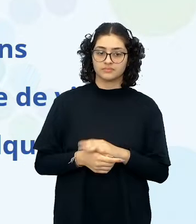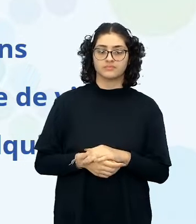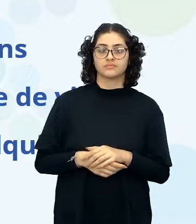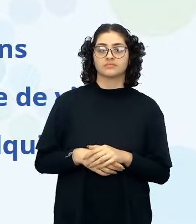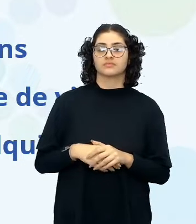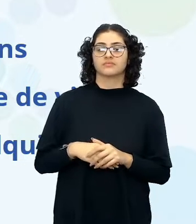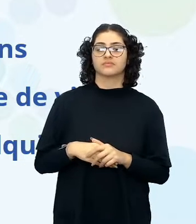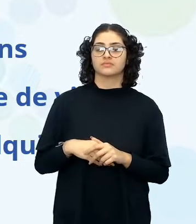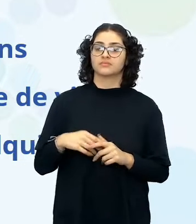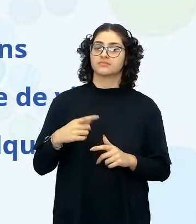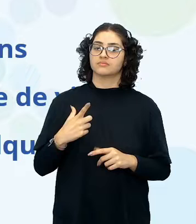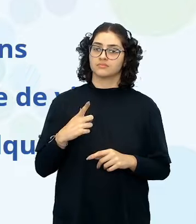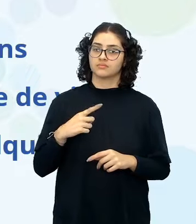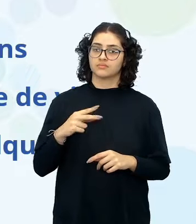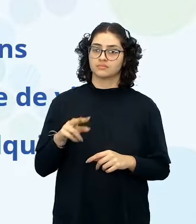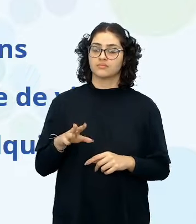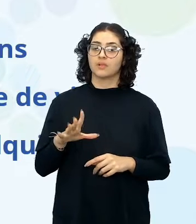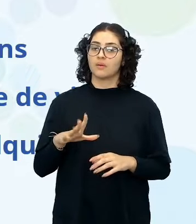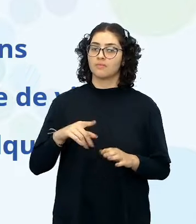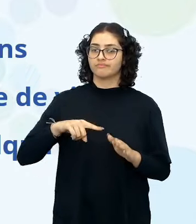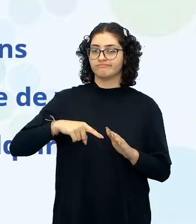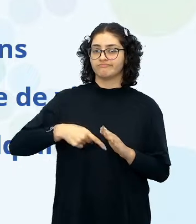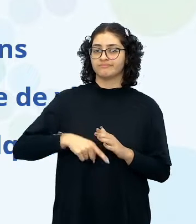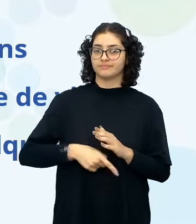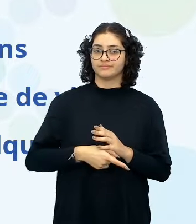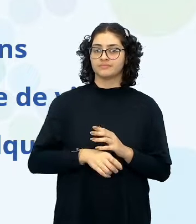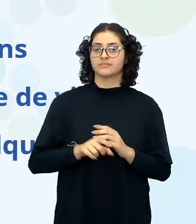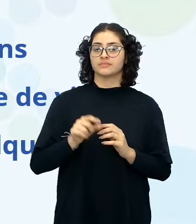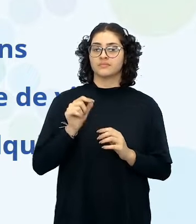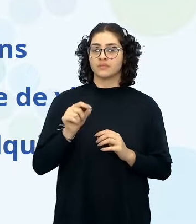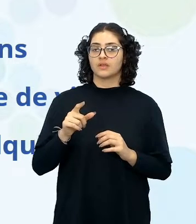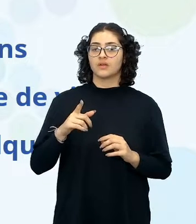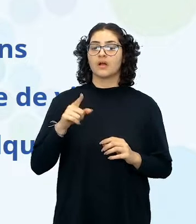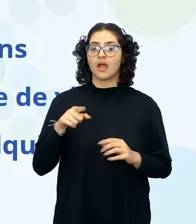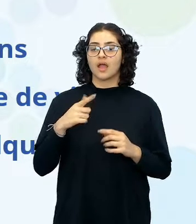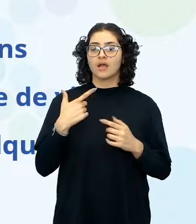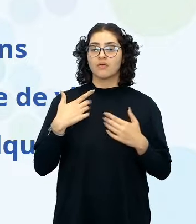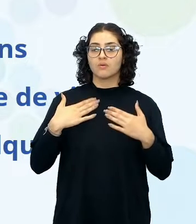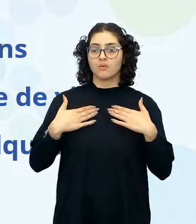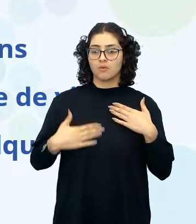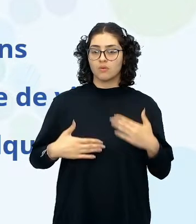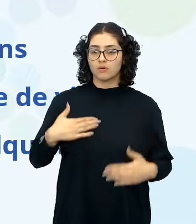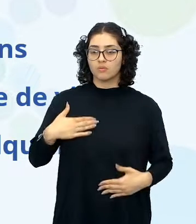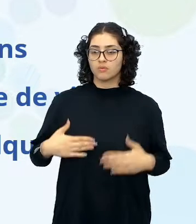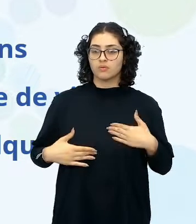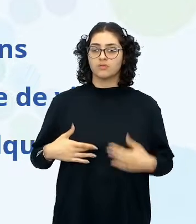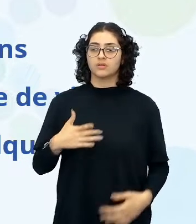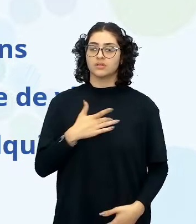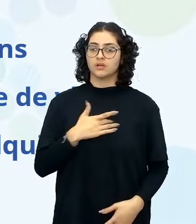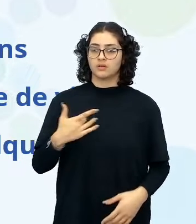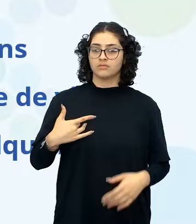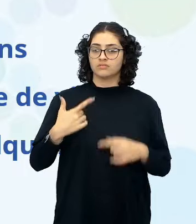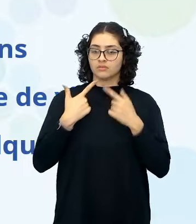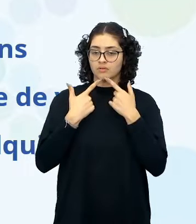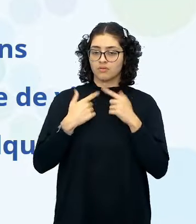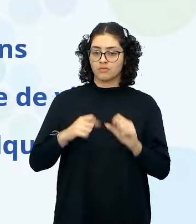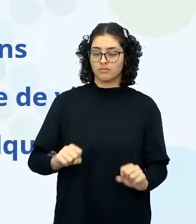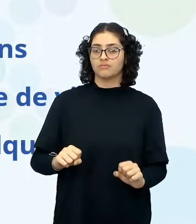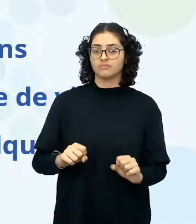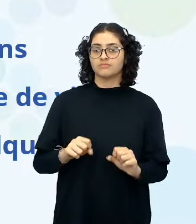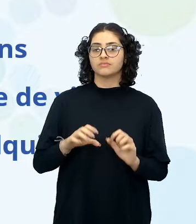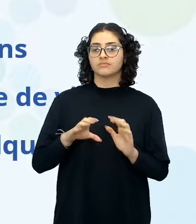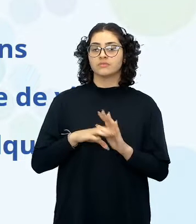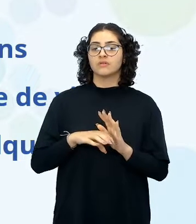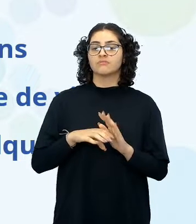questões burocráticas, o nosso aprofundamento é o Corpo Saúde e Linguagem, a unidade curricular é Tecnologia e Qualidade de